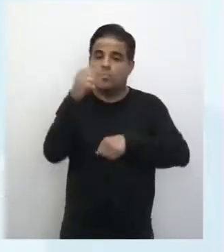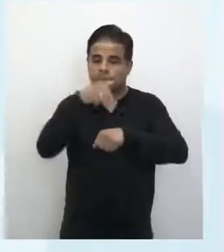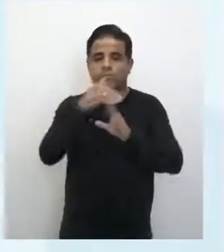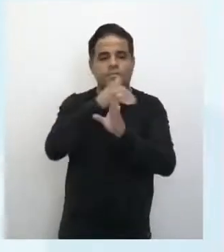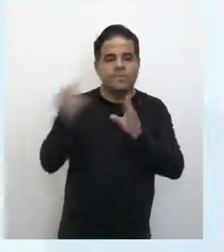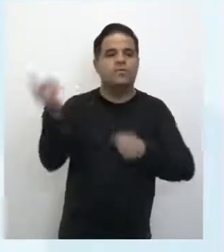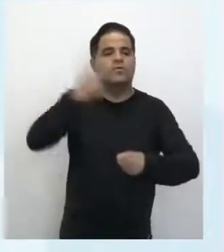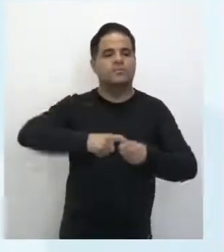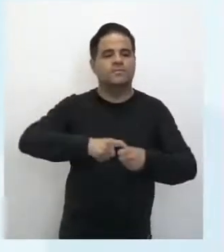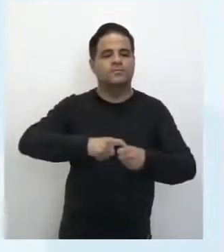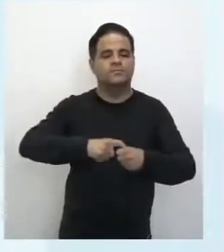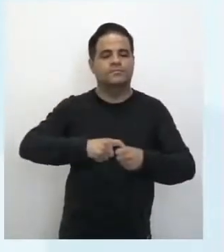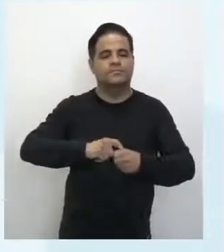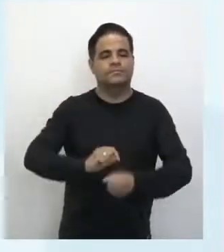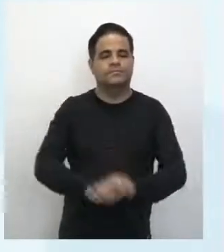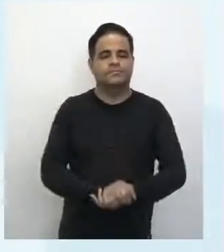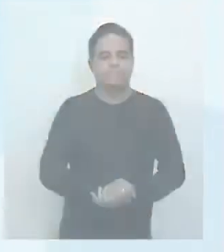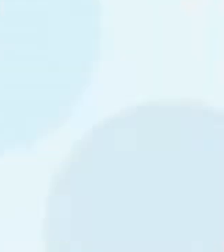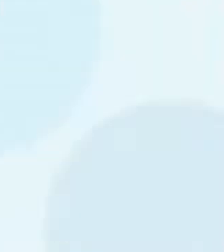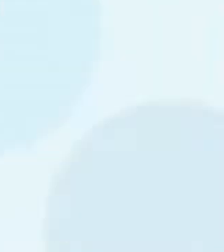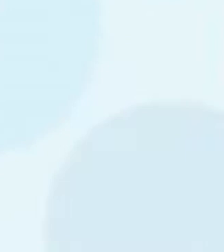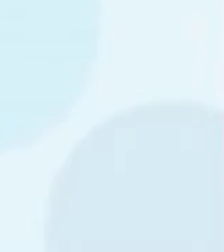volta.